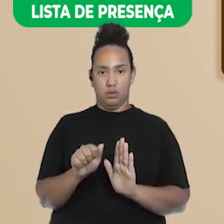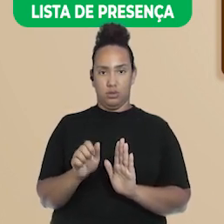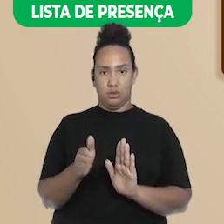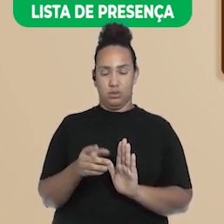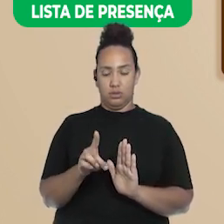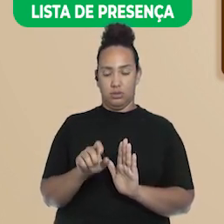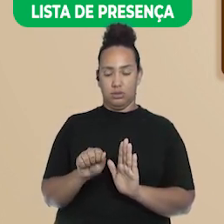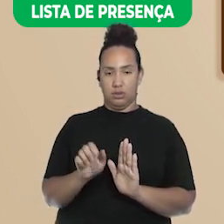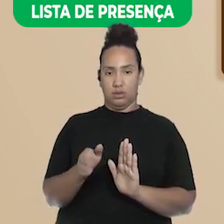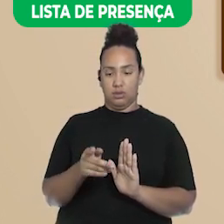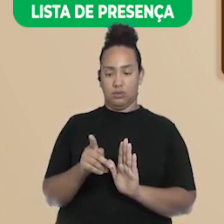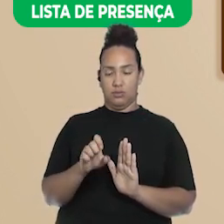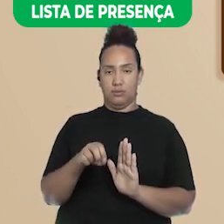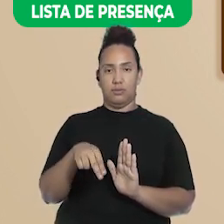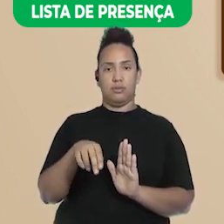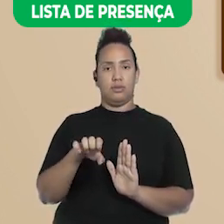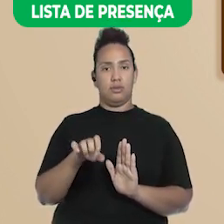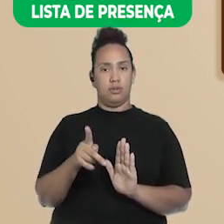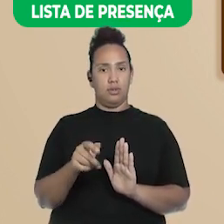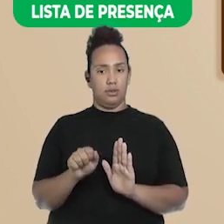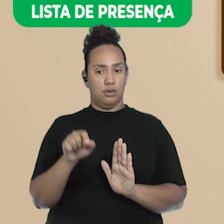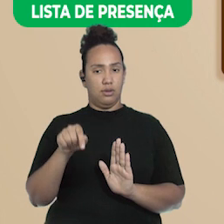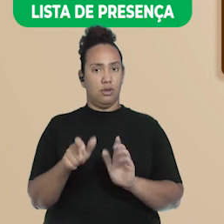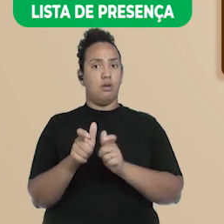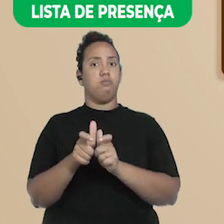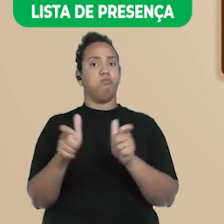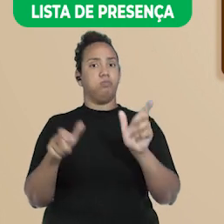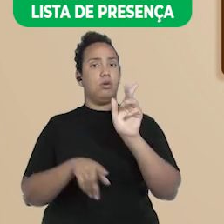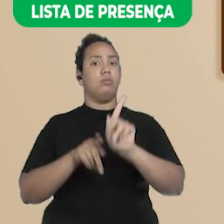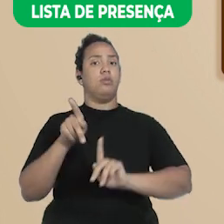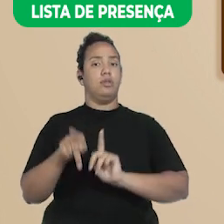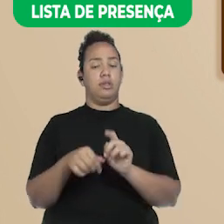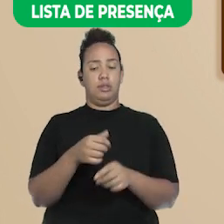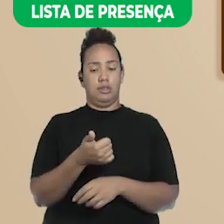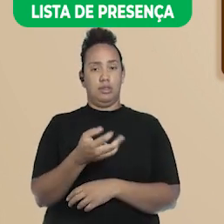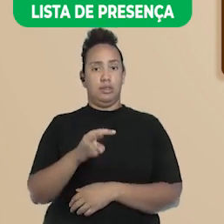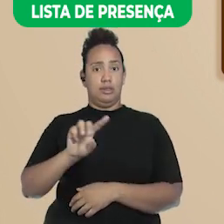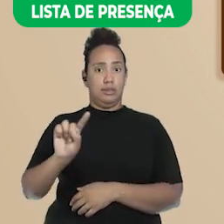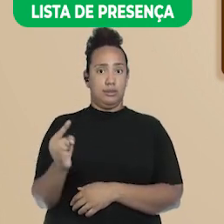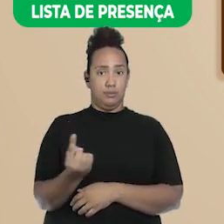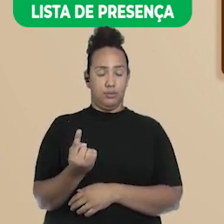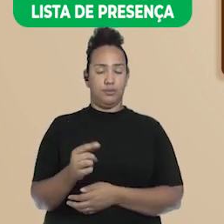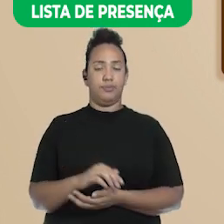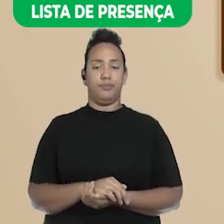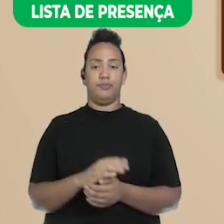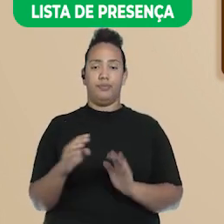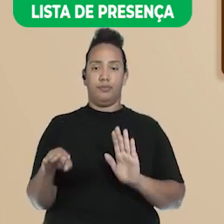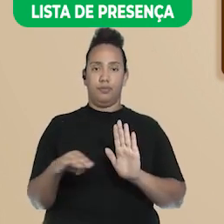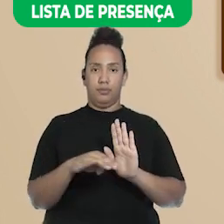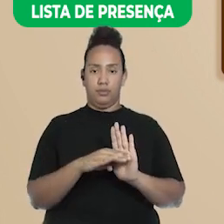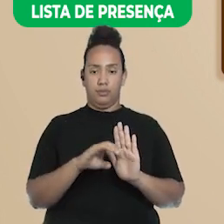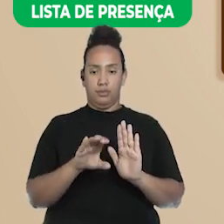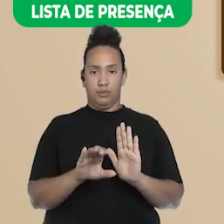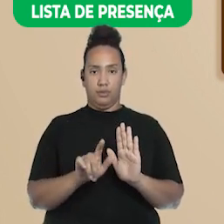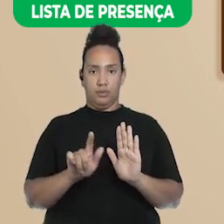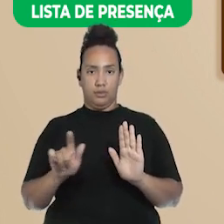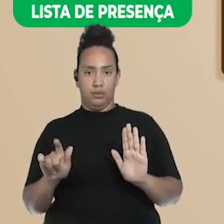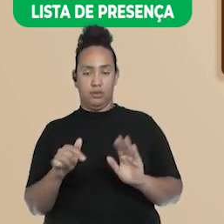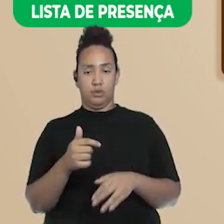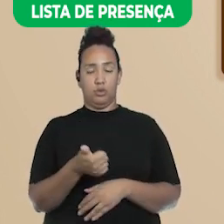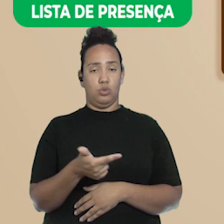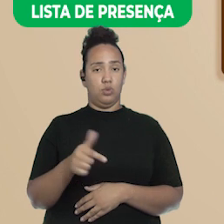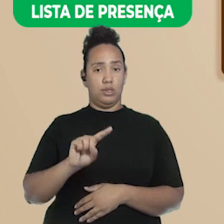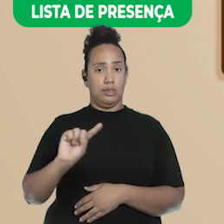populoso. Apresenta um pouco mais de 13 mil habitantes. Logo depois vem Campo Grande, com um pouco mais de 12